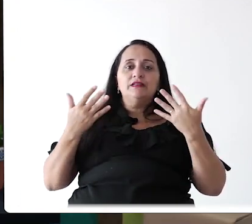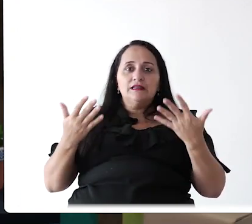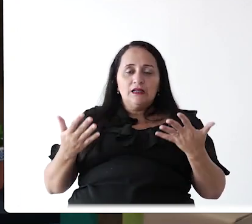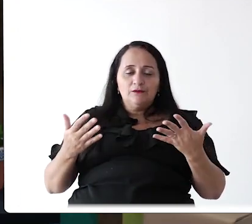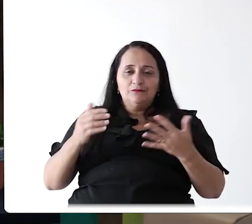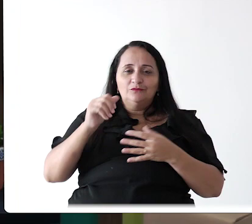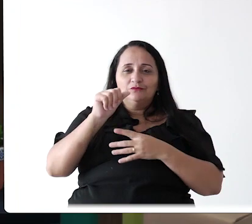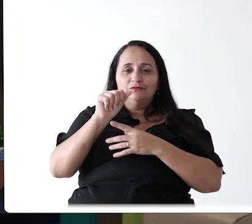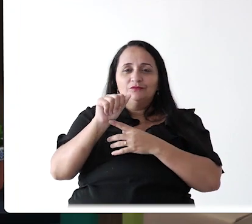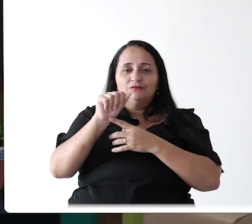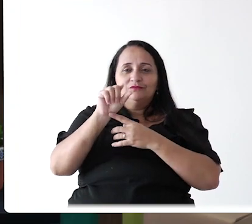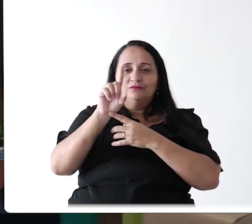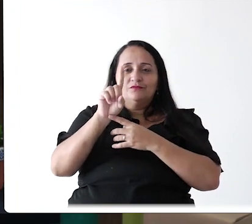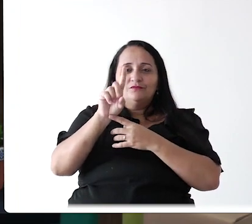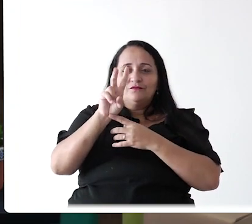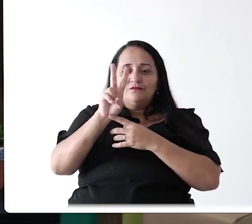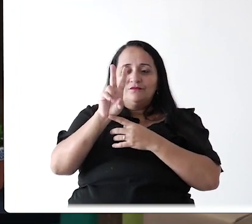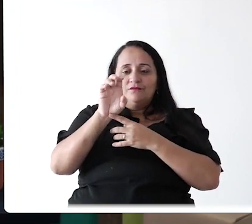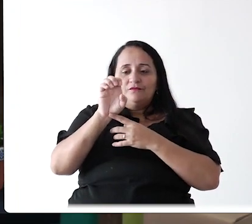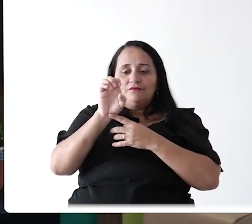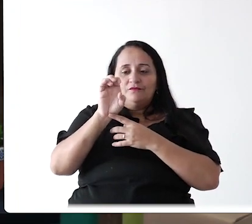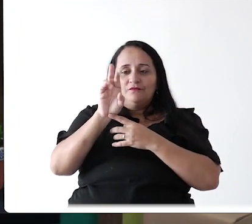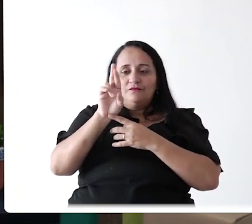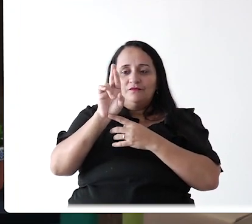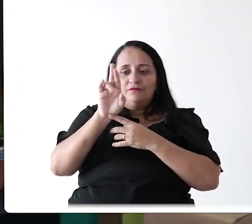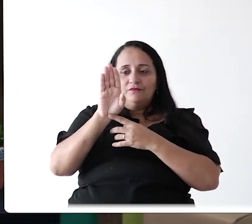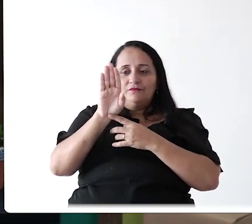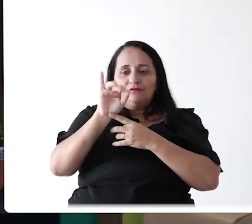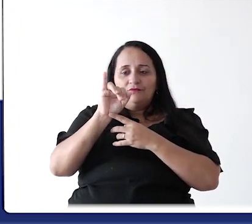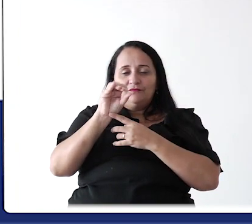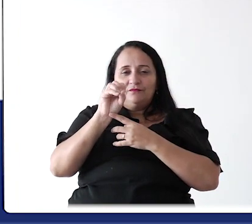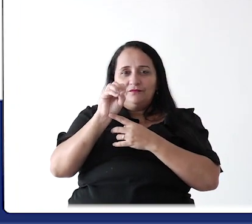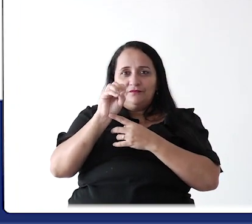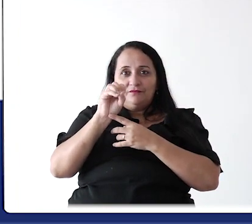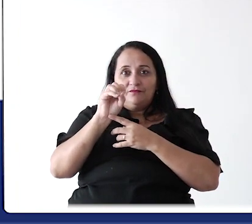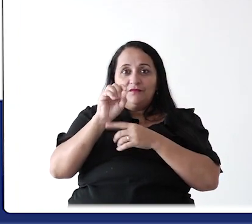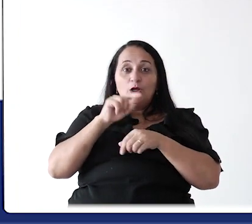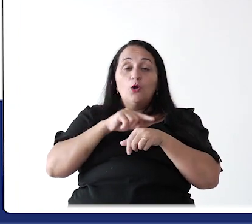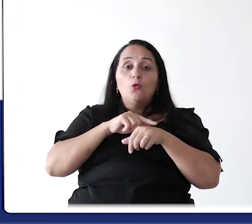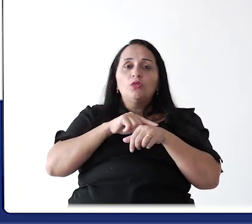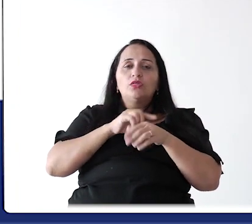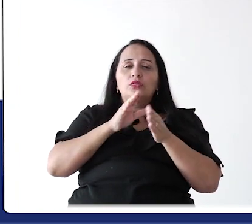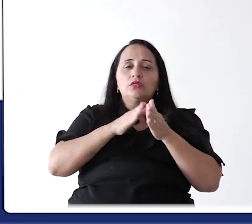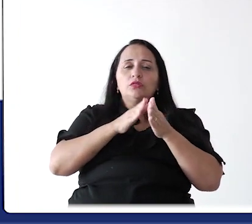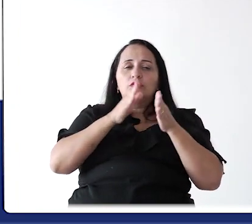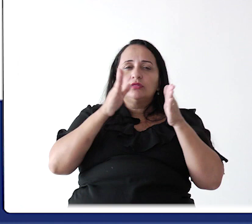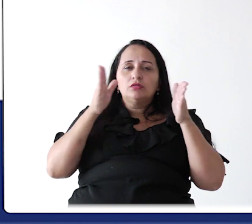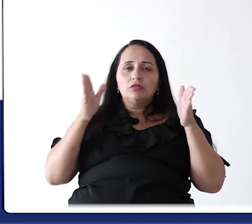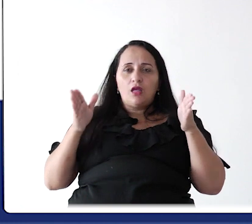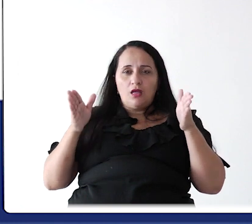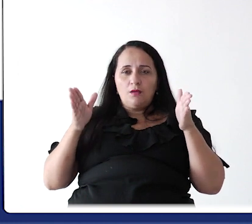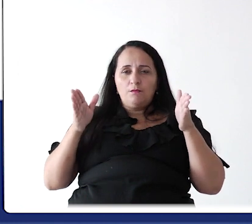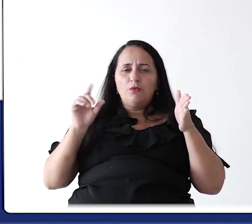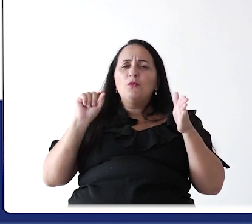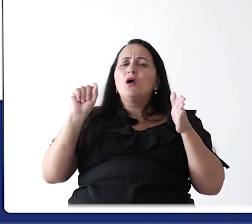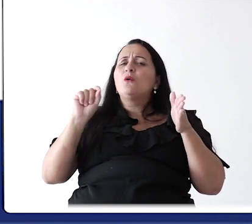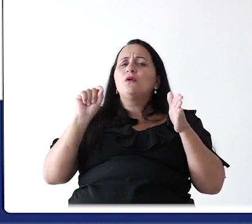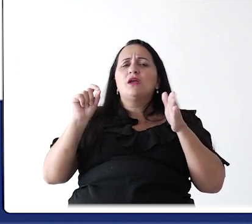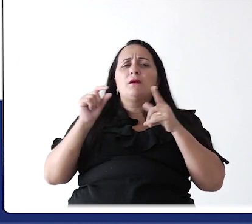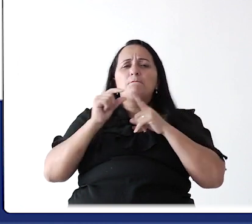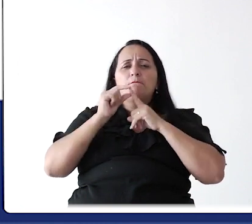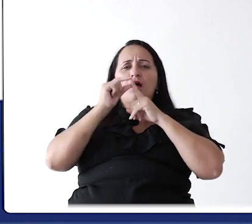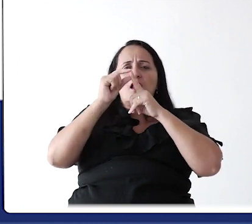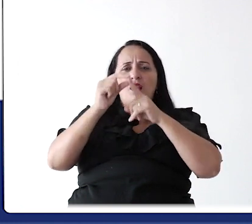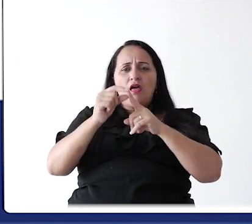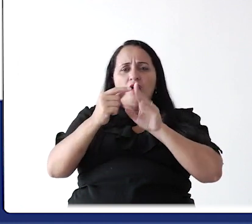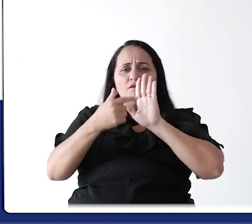tempo, por enquanto, o que são elas? São palavras que exprimem